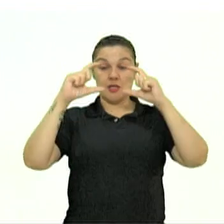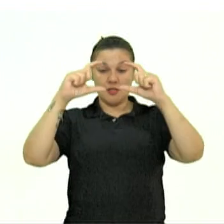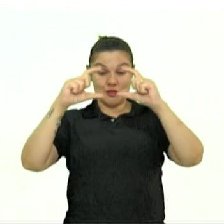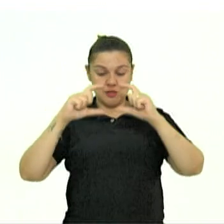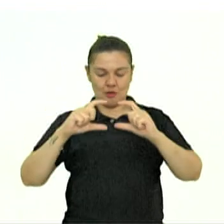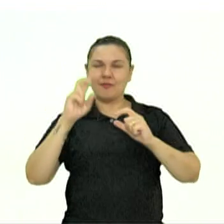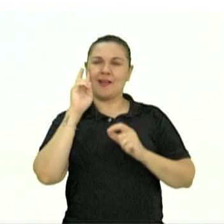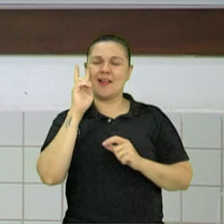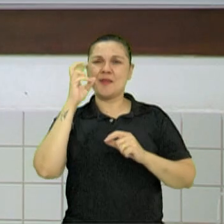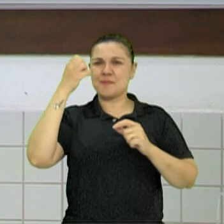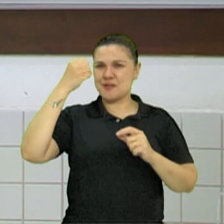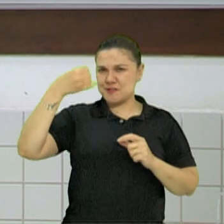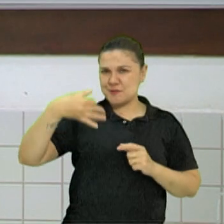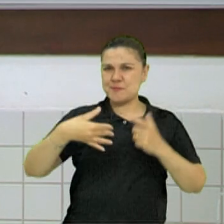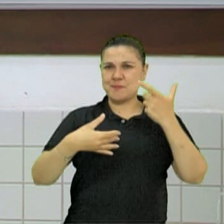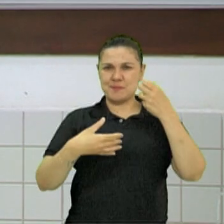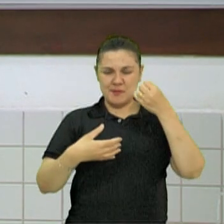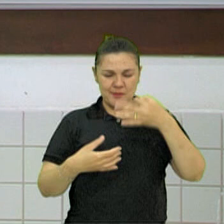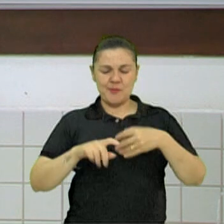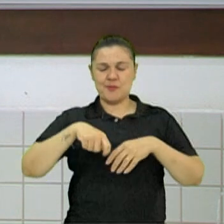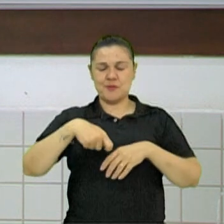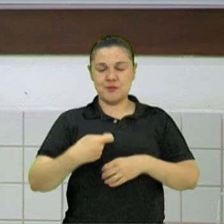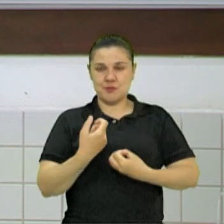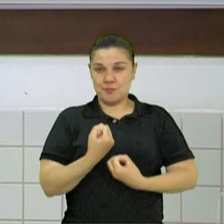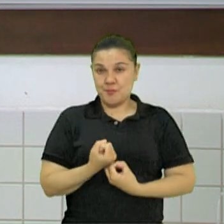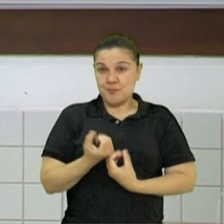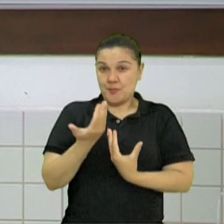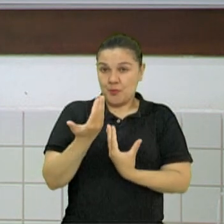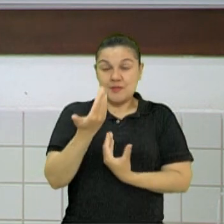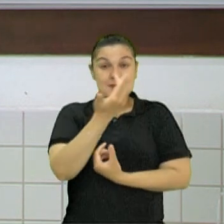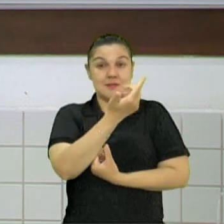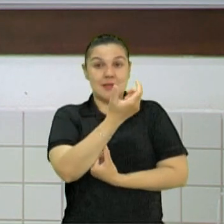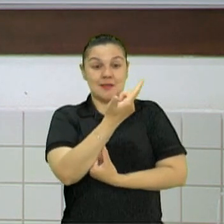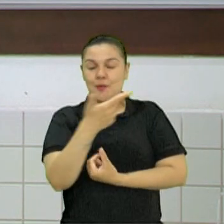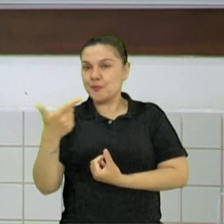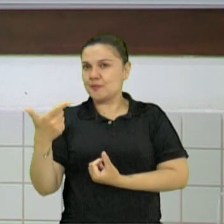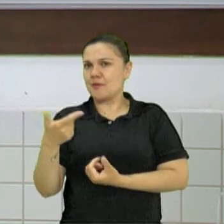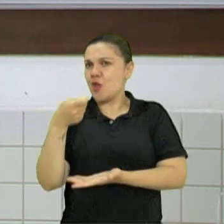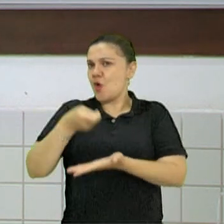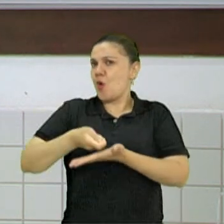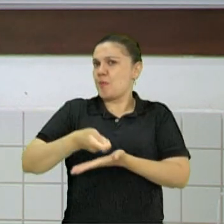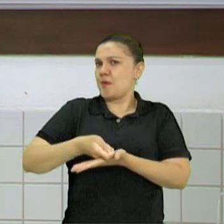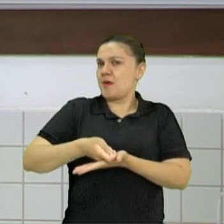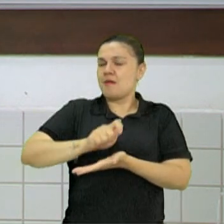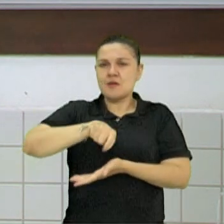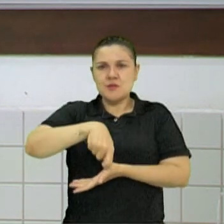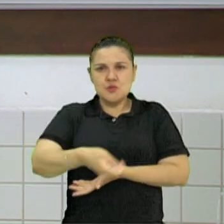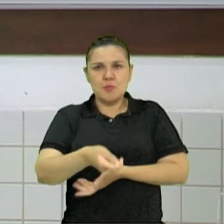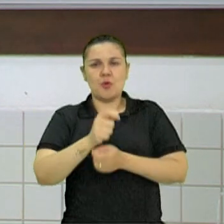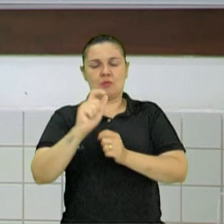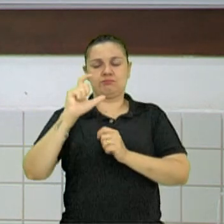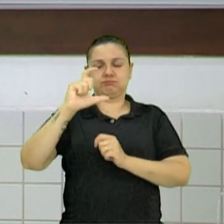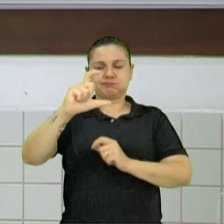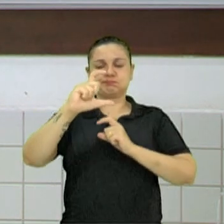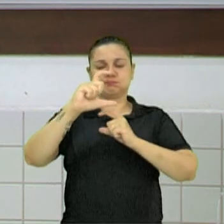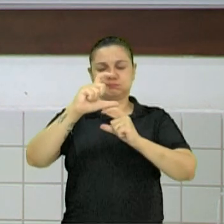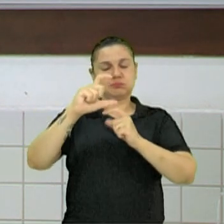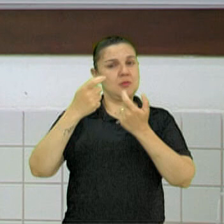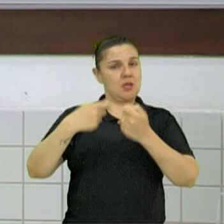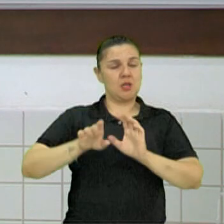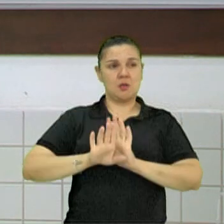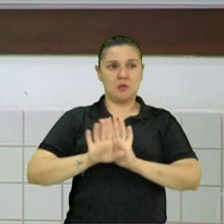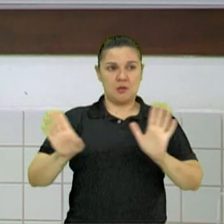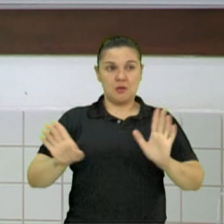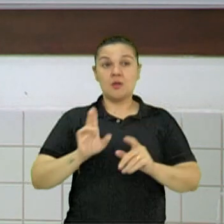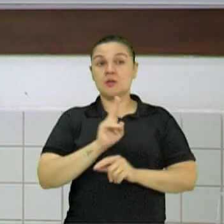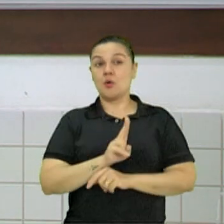estrofes. Lembra quando a gente já falou sobre poemas? A gente falou que não existe essa obrigatoriedade de você ter as estrofes. Então,